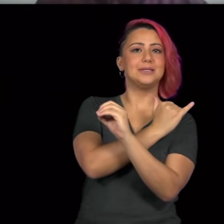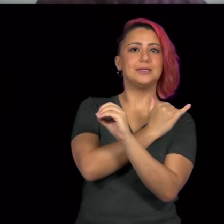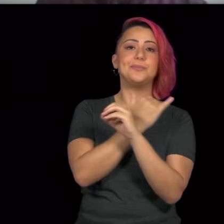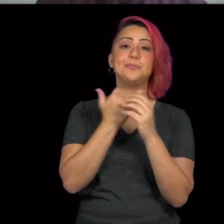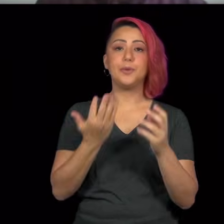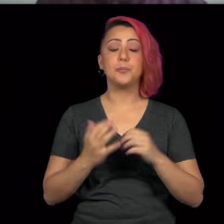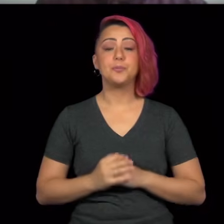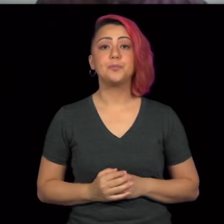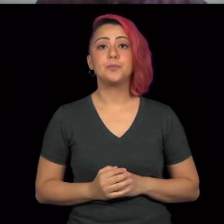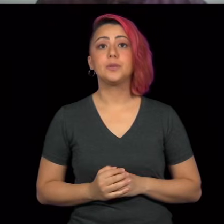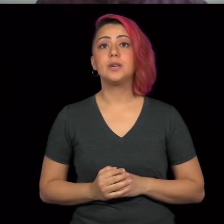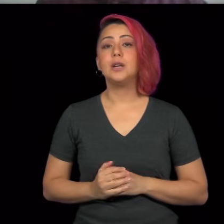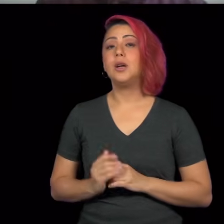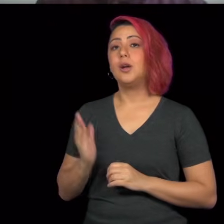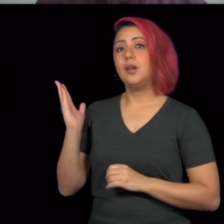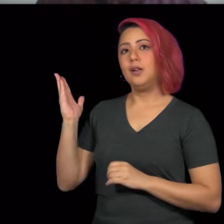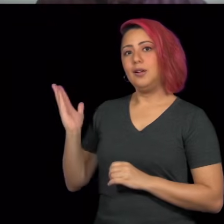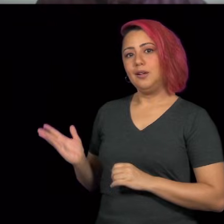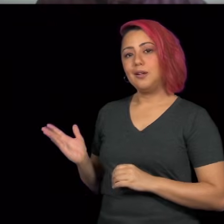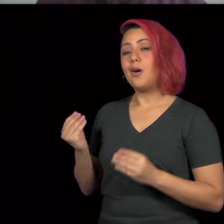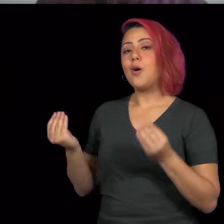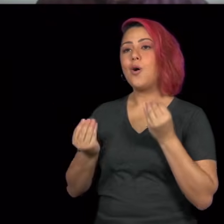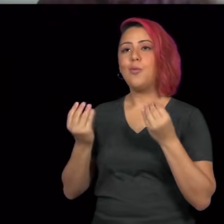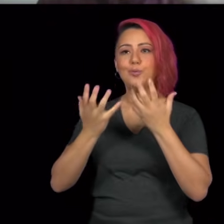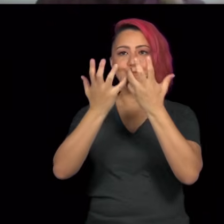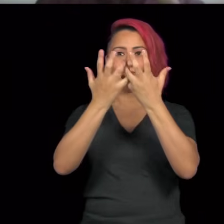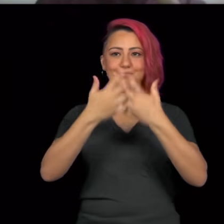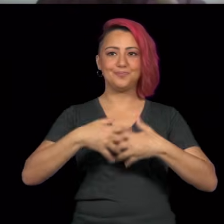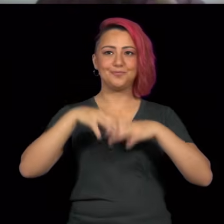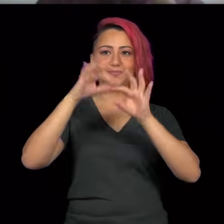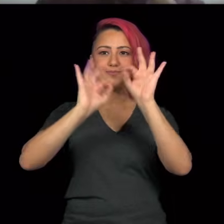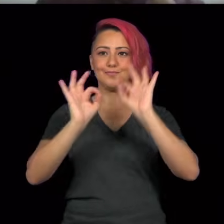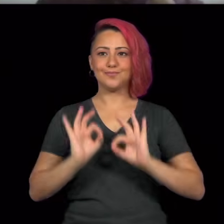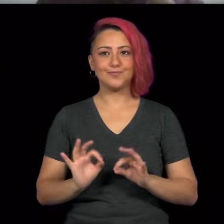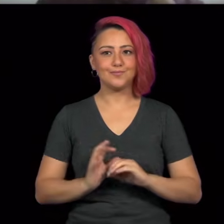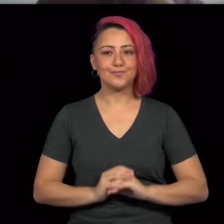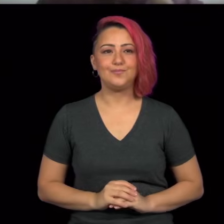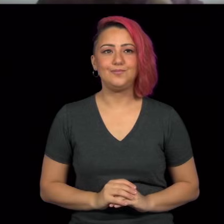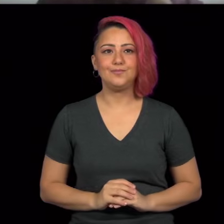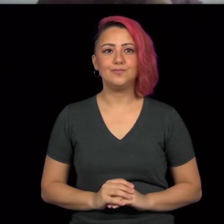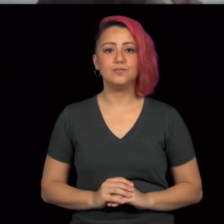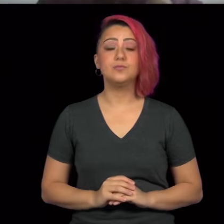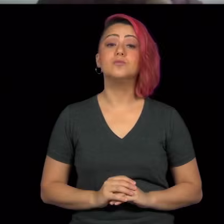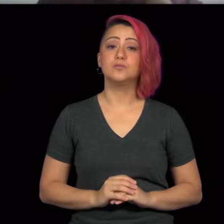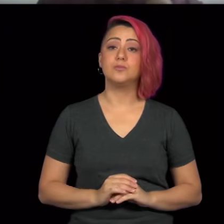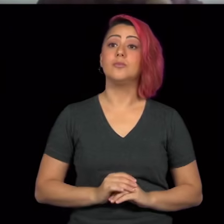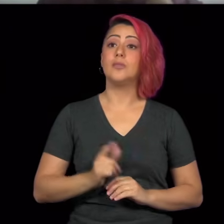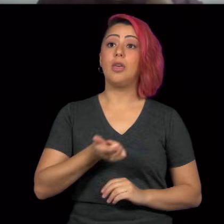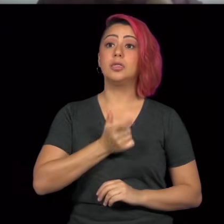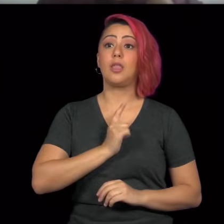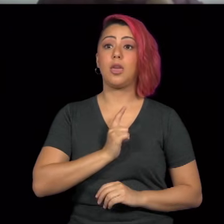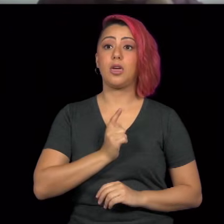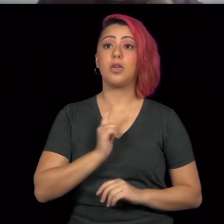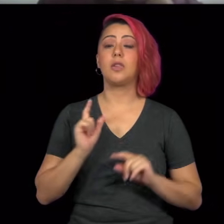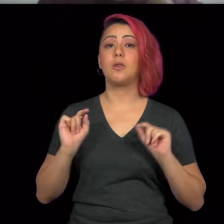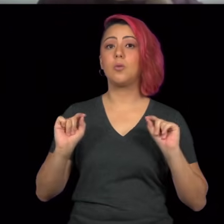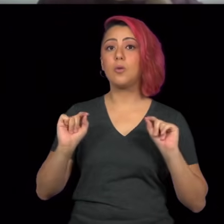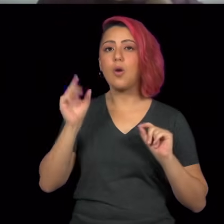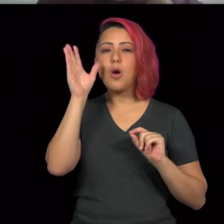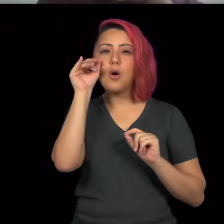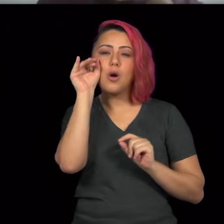dessa forma, o que acontece? Nós temos aqui, se observarmos